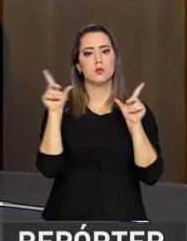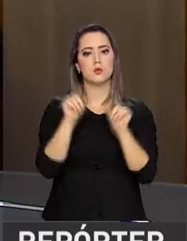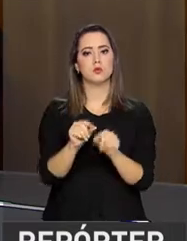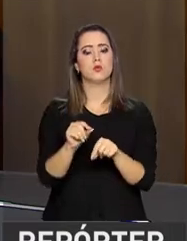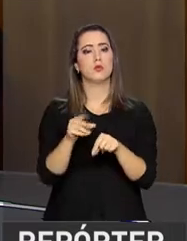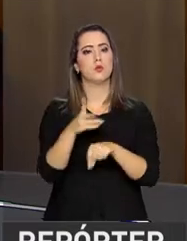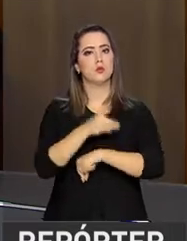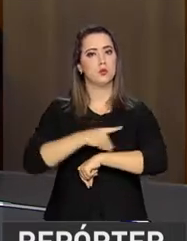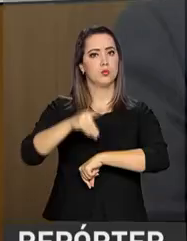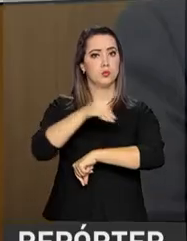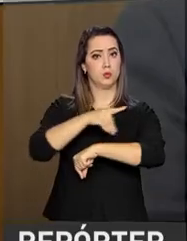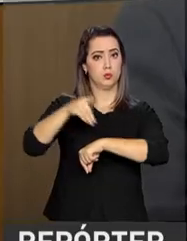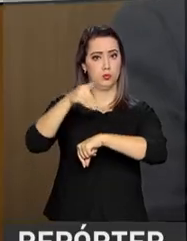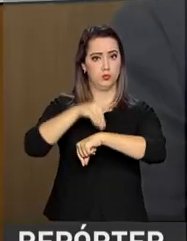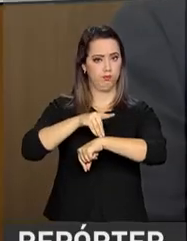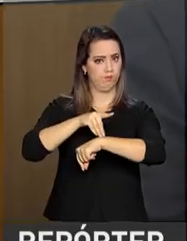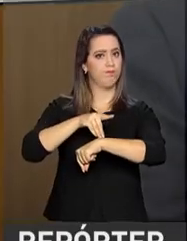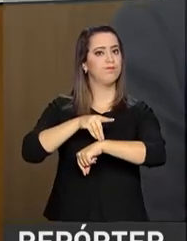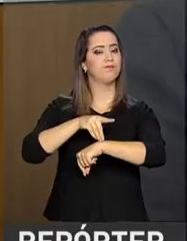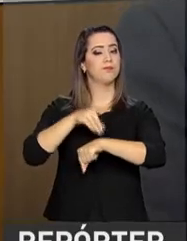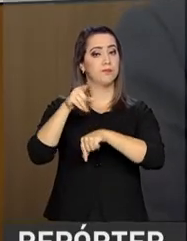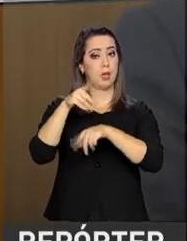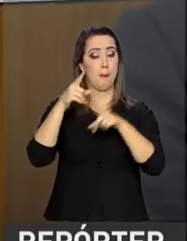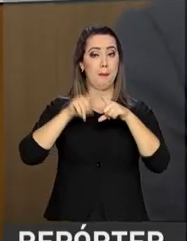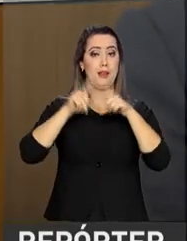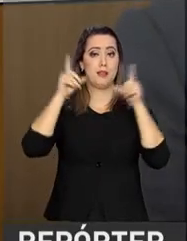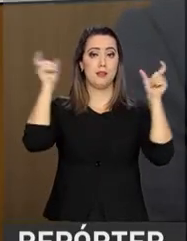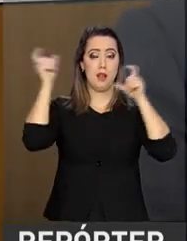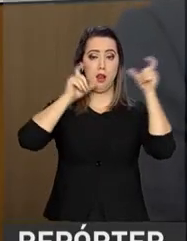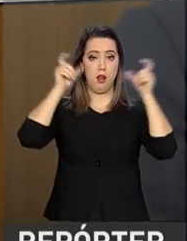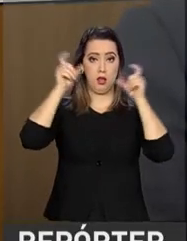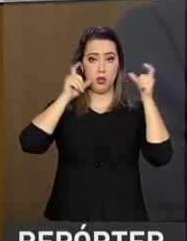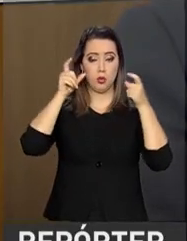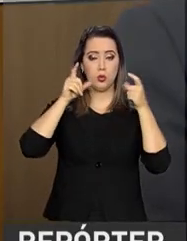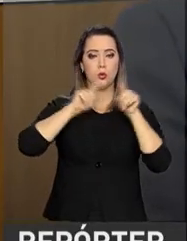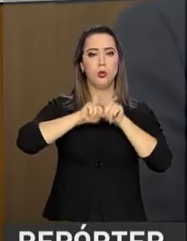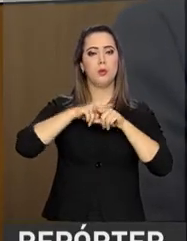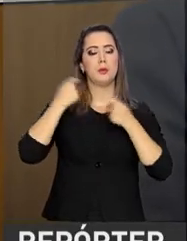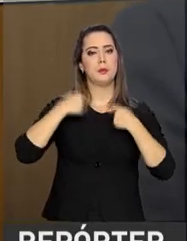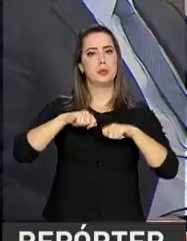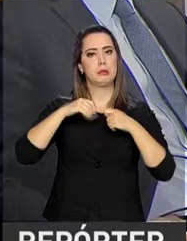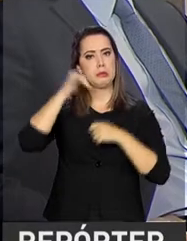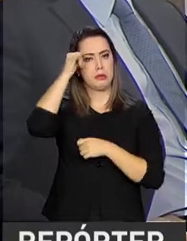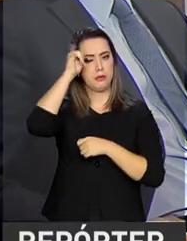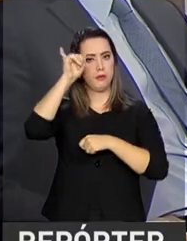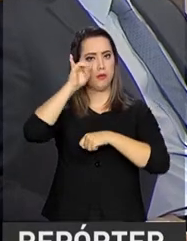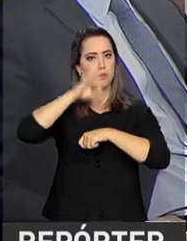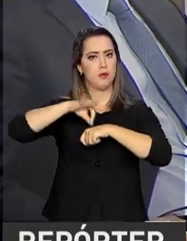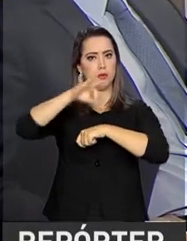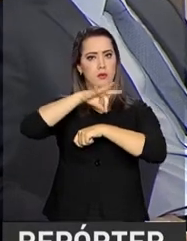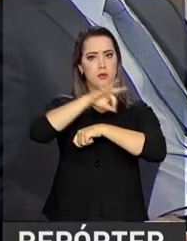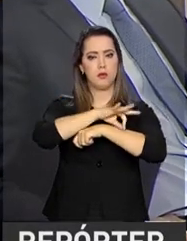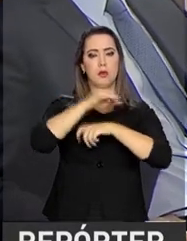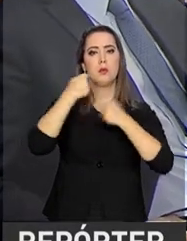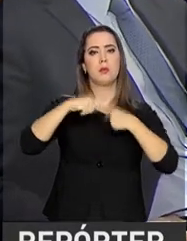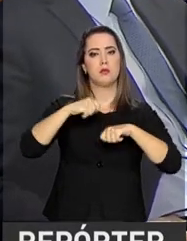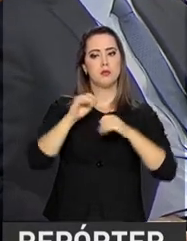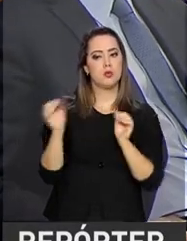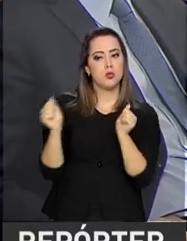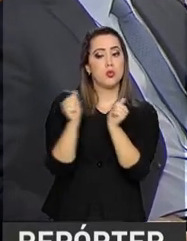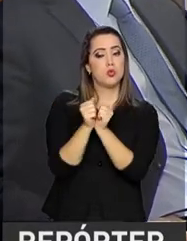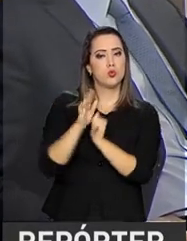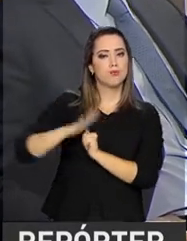seca e chico cunha o ministro alertou no entanto que a eficácia do combate ao mosquito aedes aegypti depende do engajamento